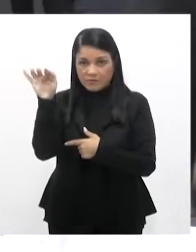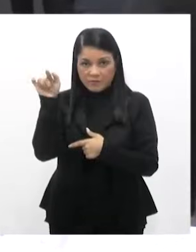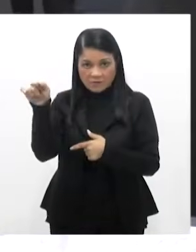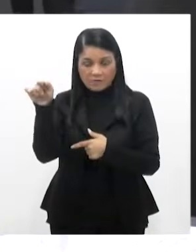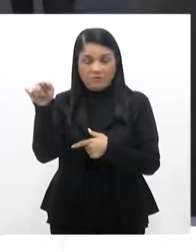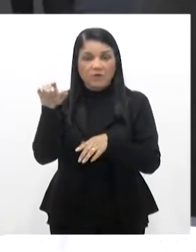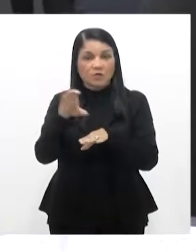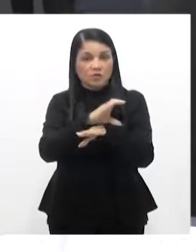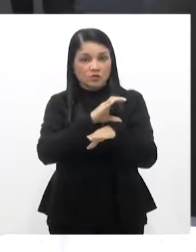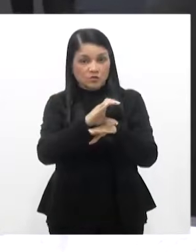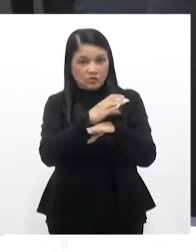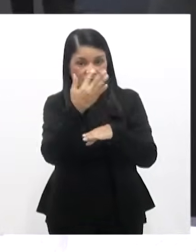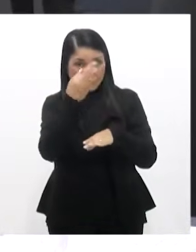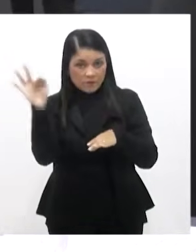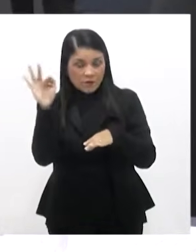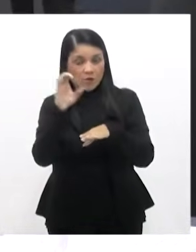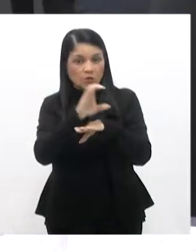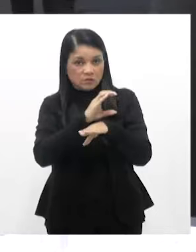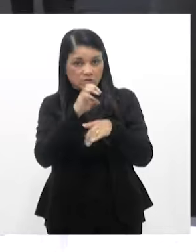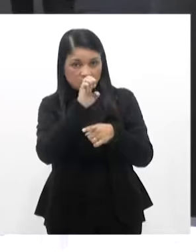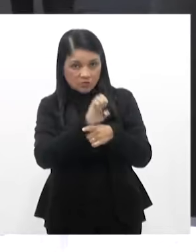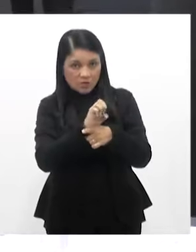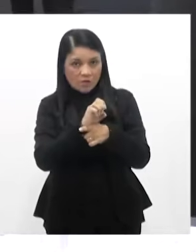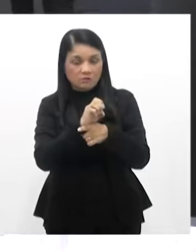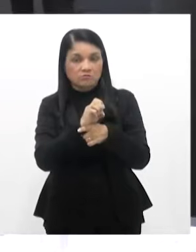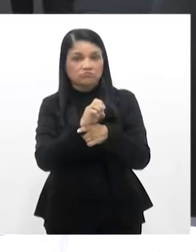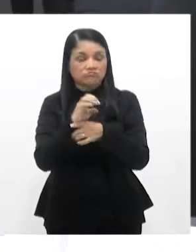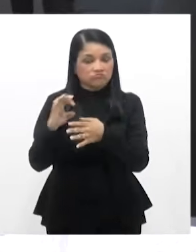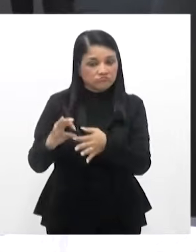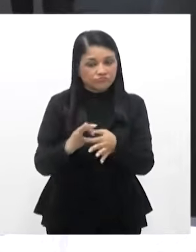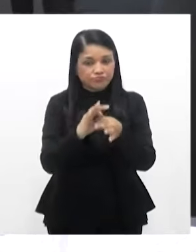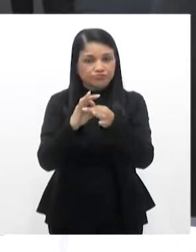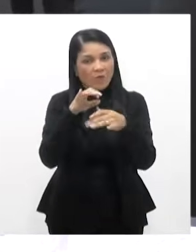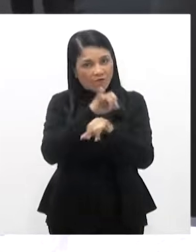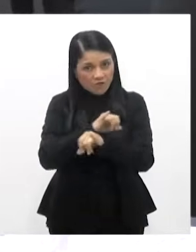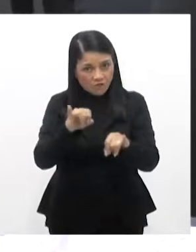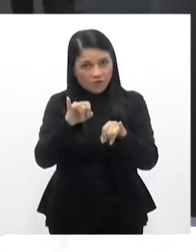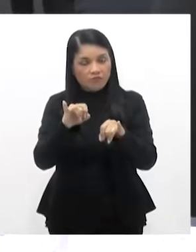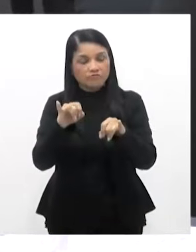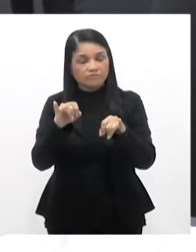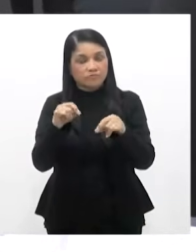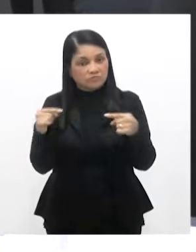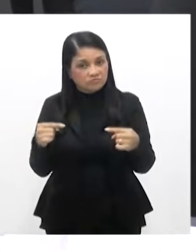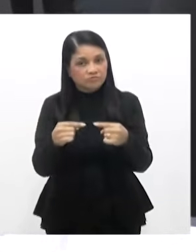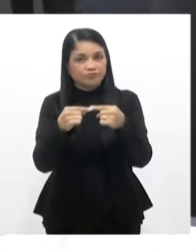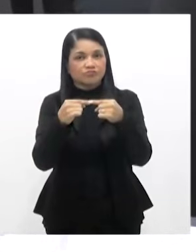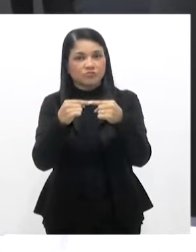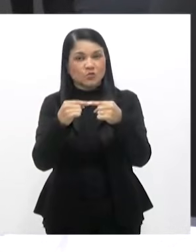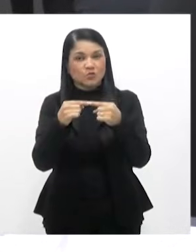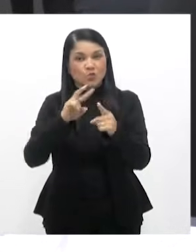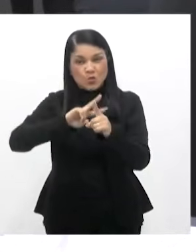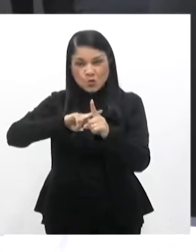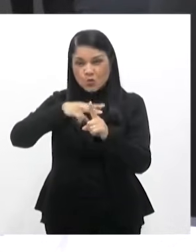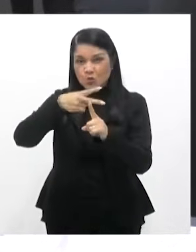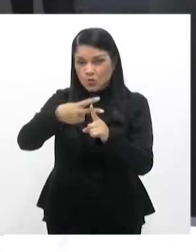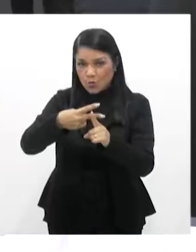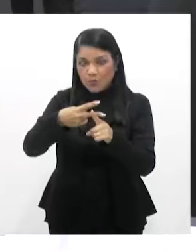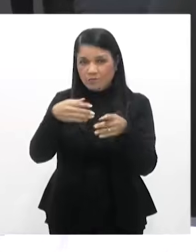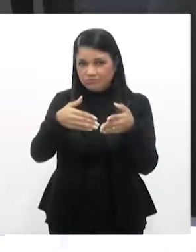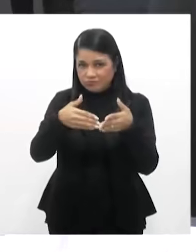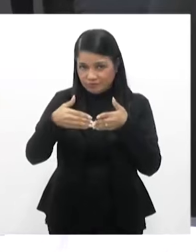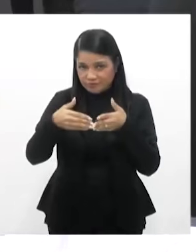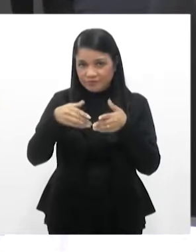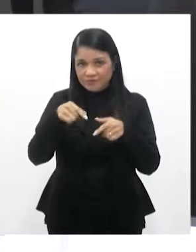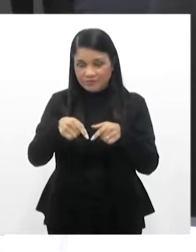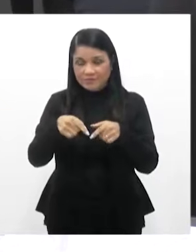do Estado, são harmônicas em dizer que, quando existe dupla vacância, nos